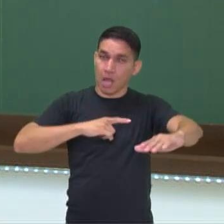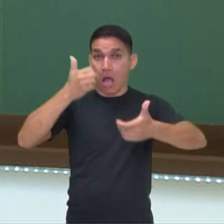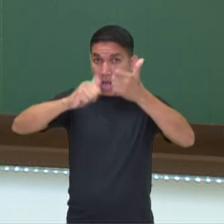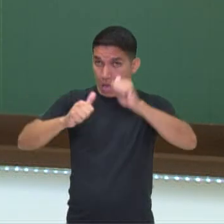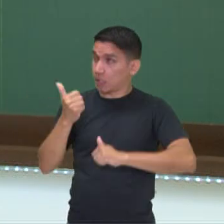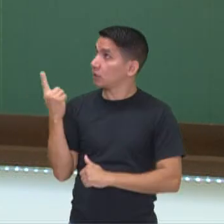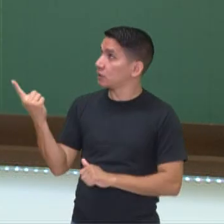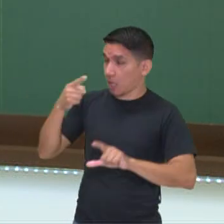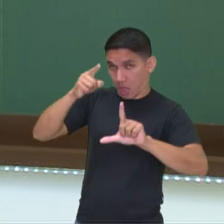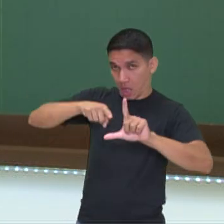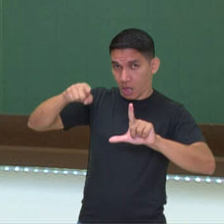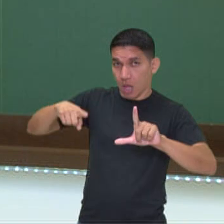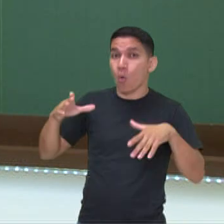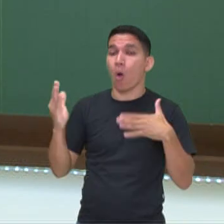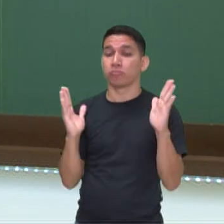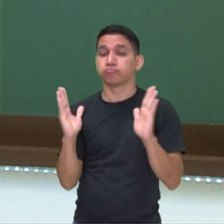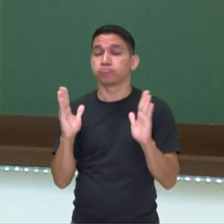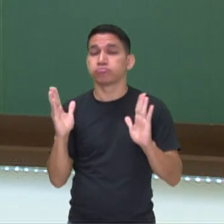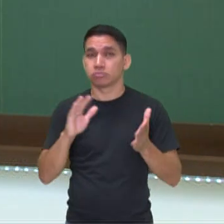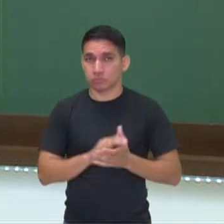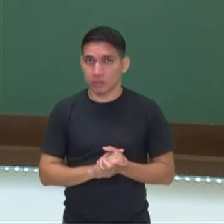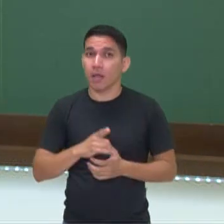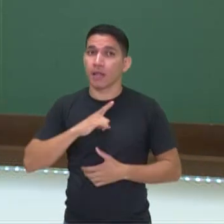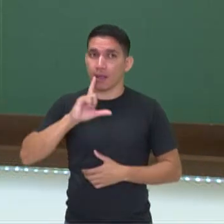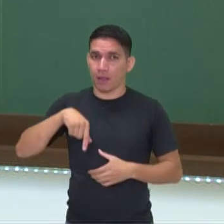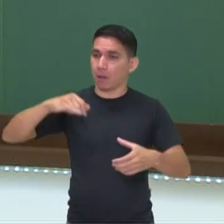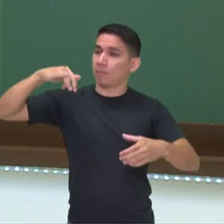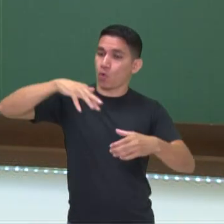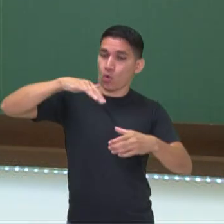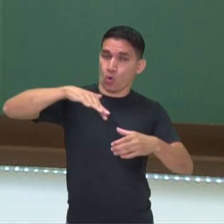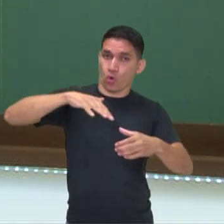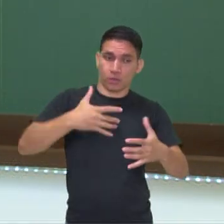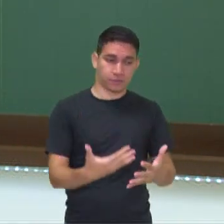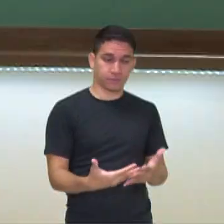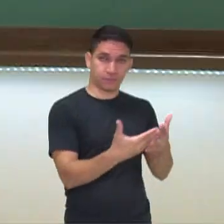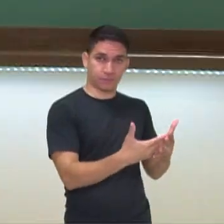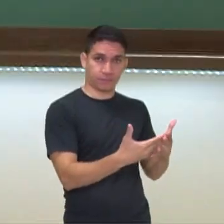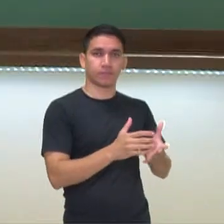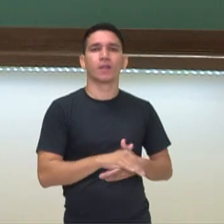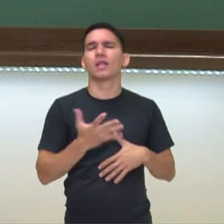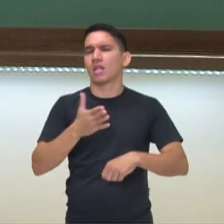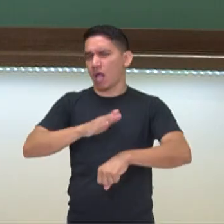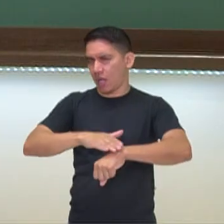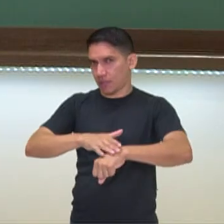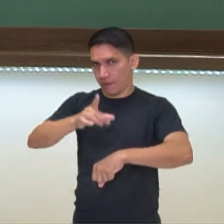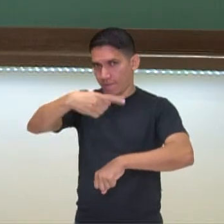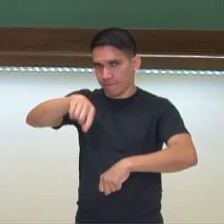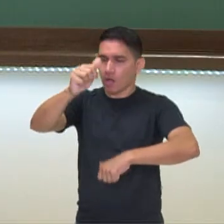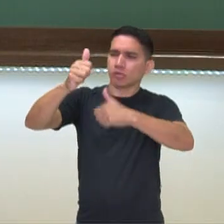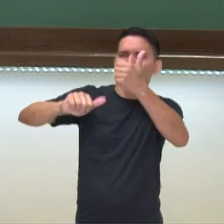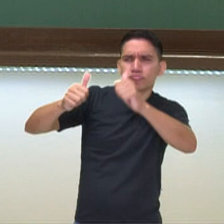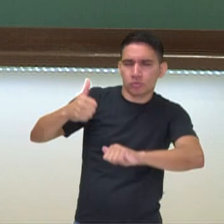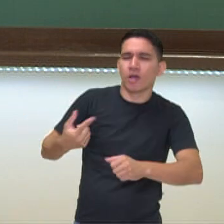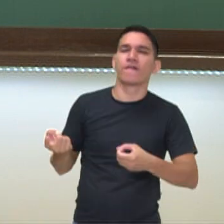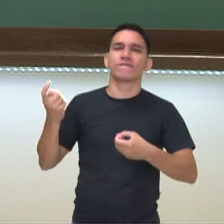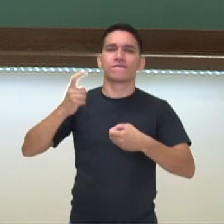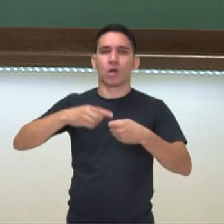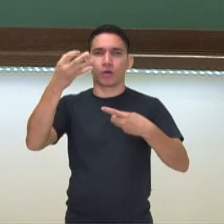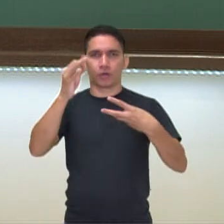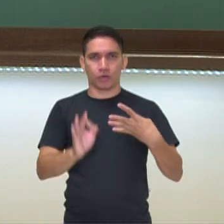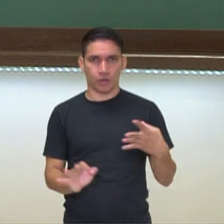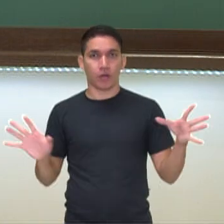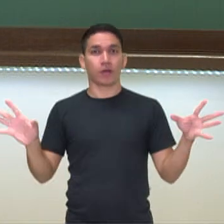tem ali em relação, né, a torneira e o ralo, tá bom? Então, eu vou dar um tempinho para vocês aí em casa, eu já retorno aqui para a